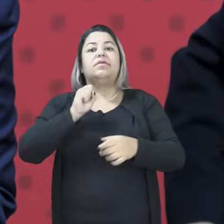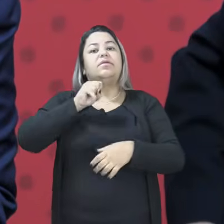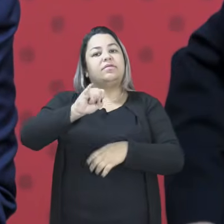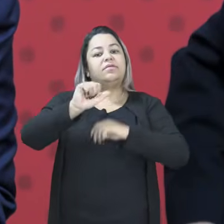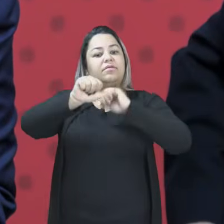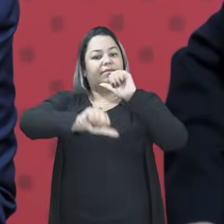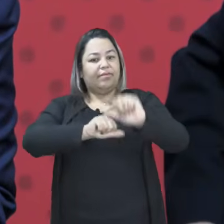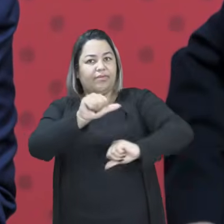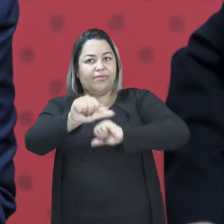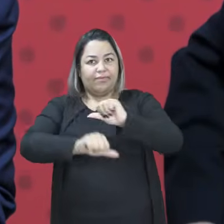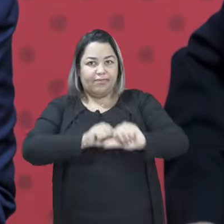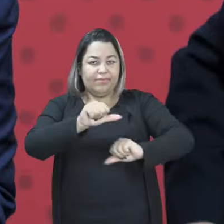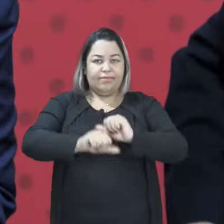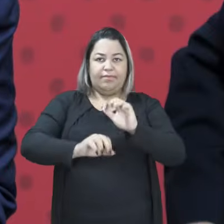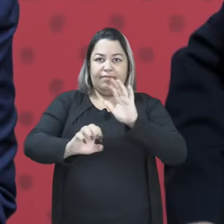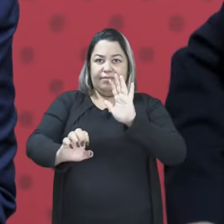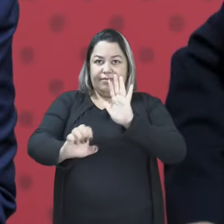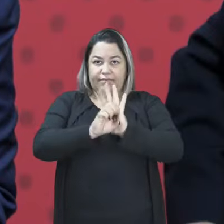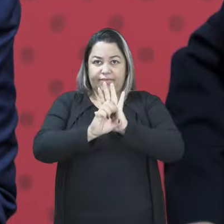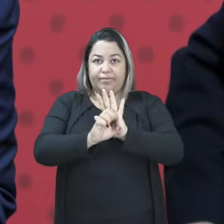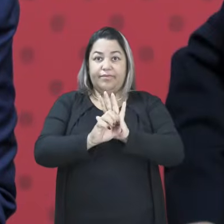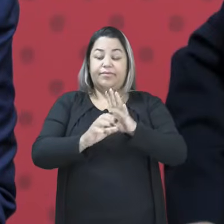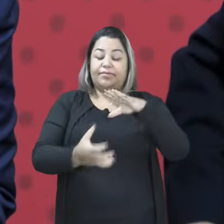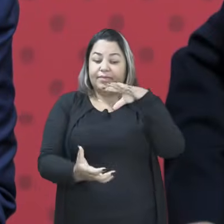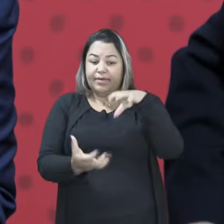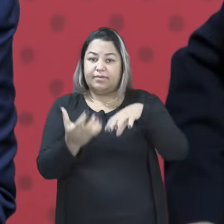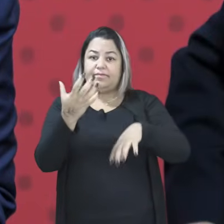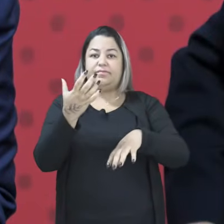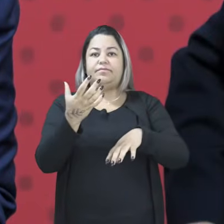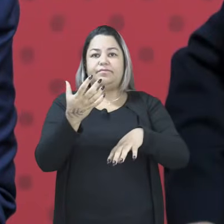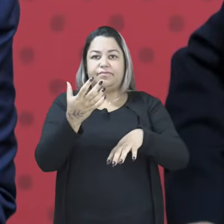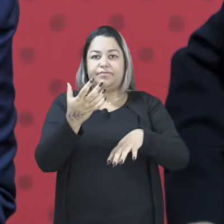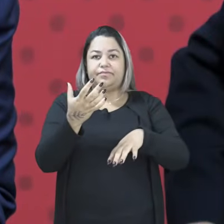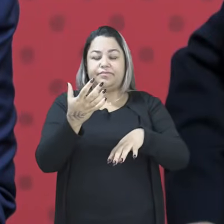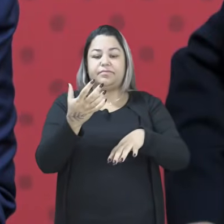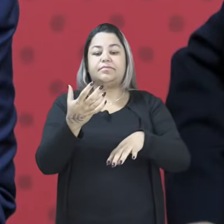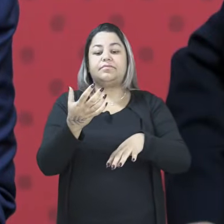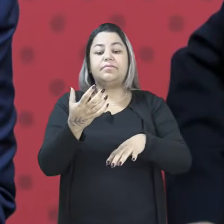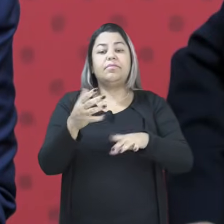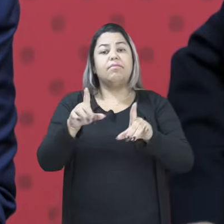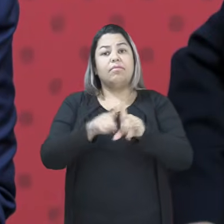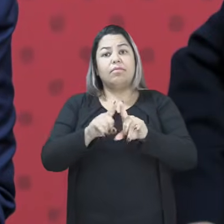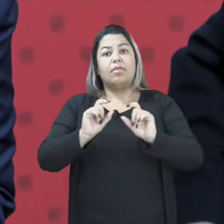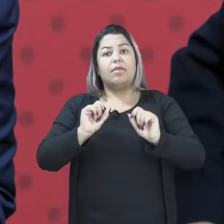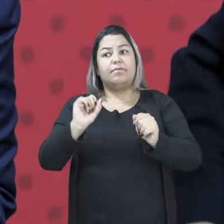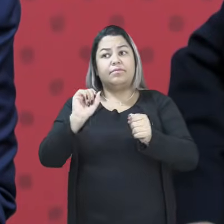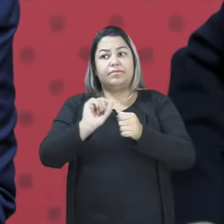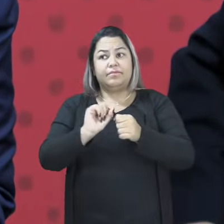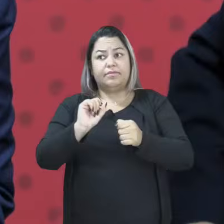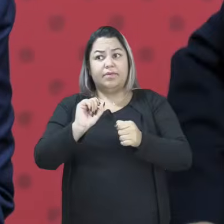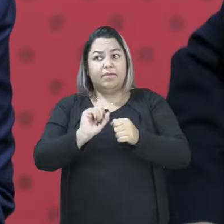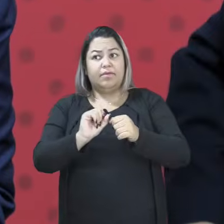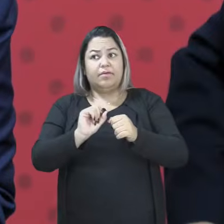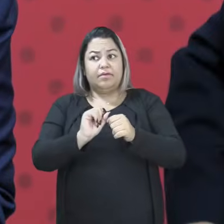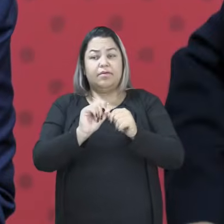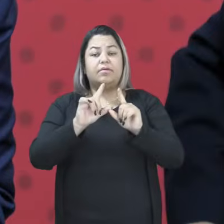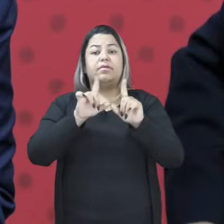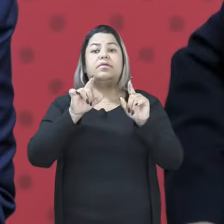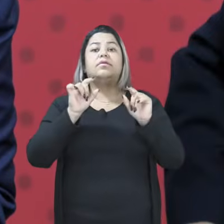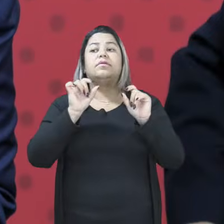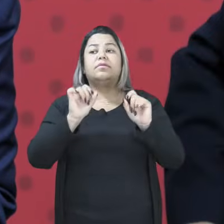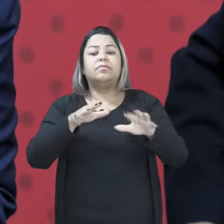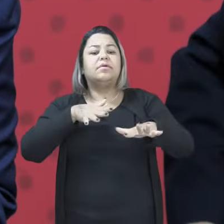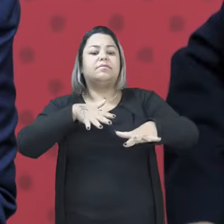E um congresso para que a gente atualize a nossa formulação, que seja um congresso também de